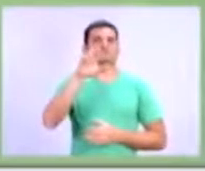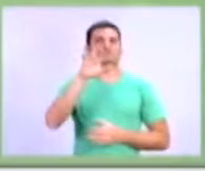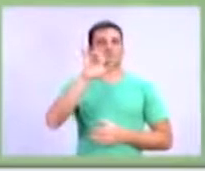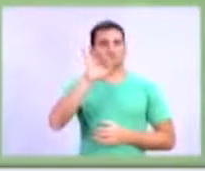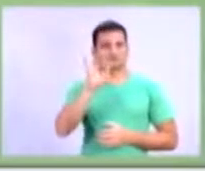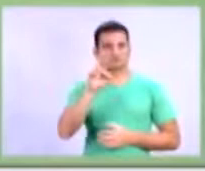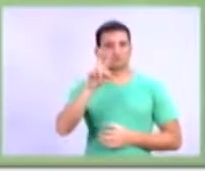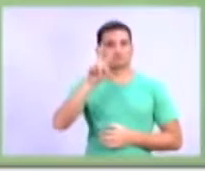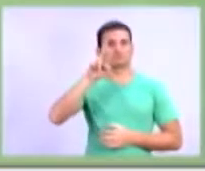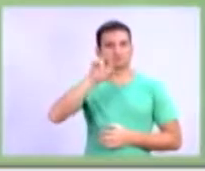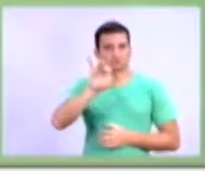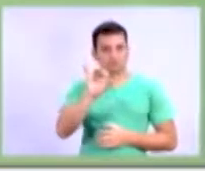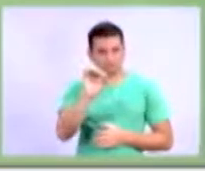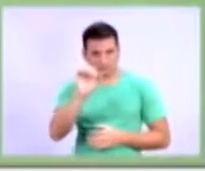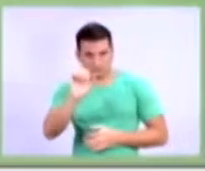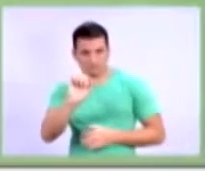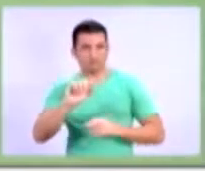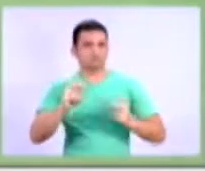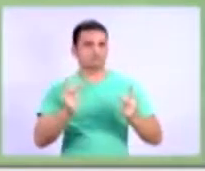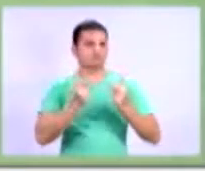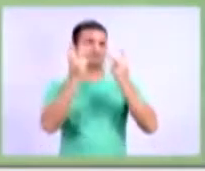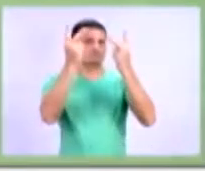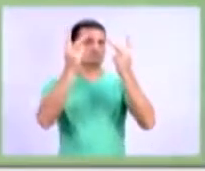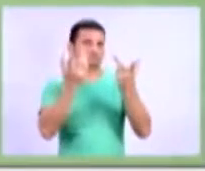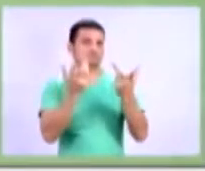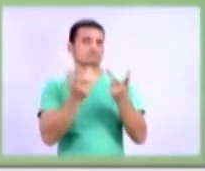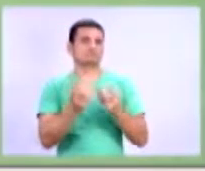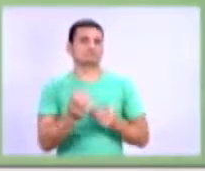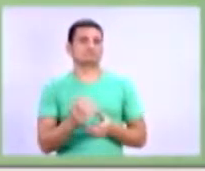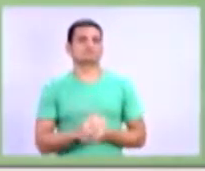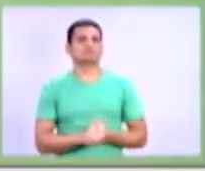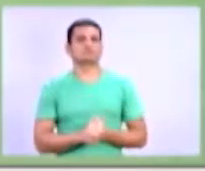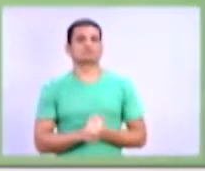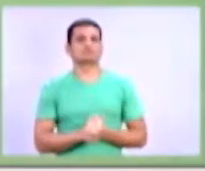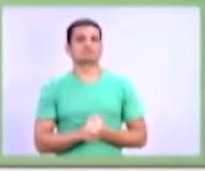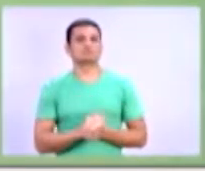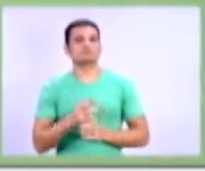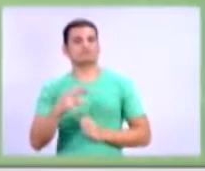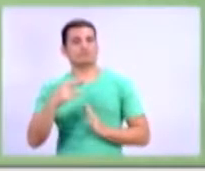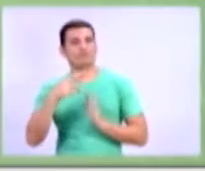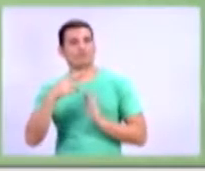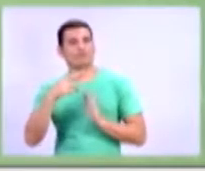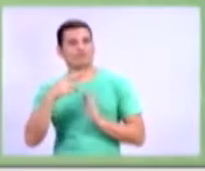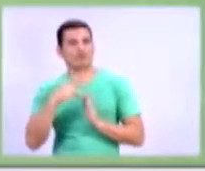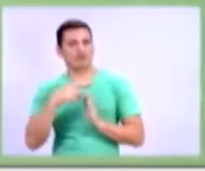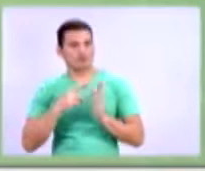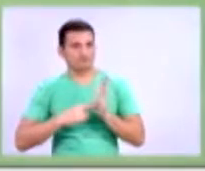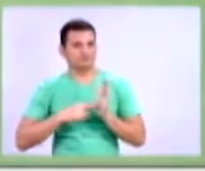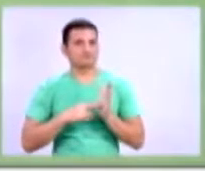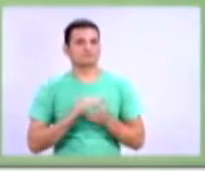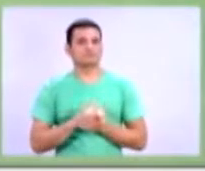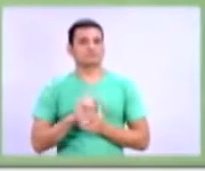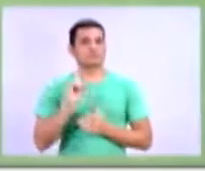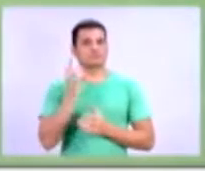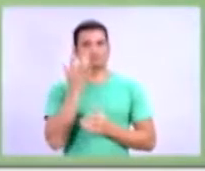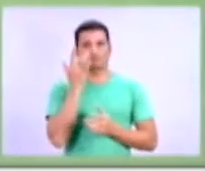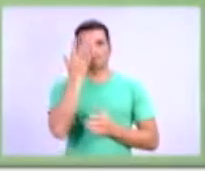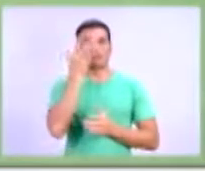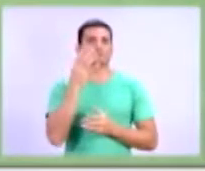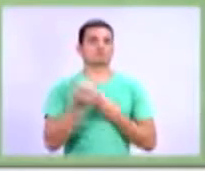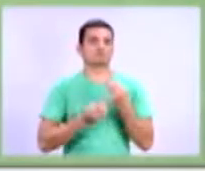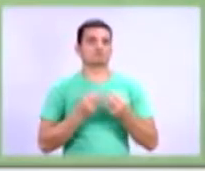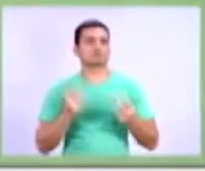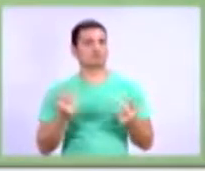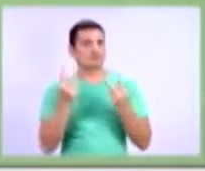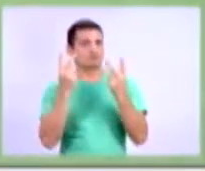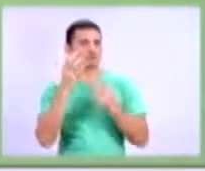para definição das normas éticas. Não é tão fácil estabelecer critérios e valores, né, para